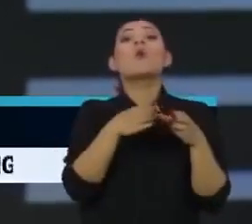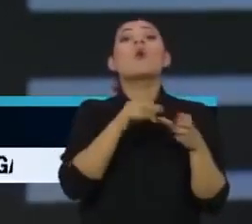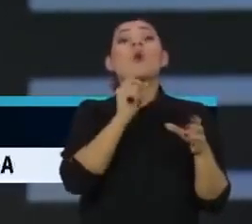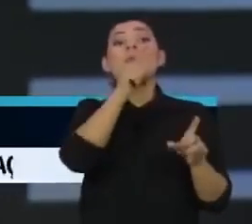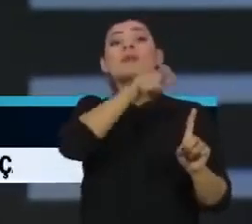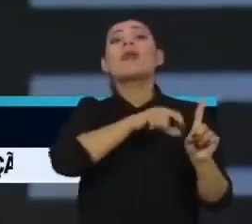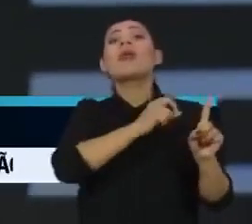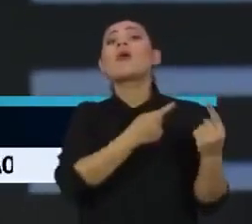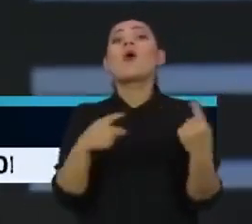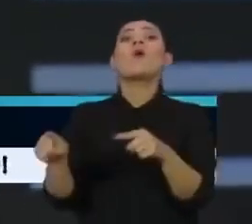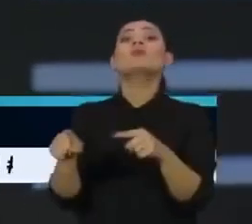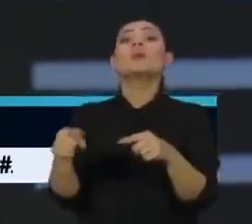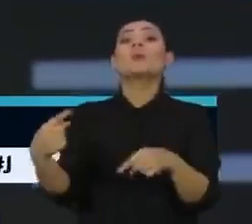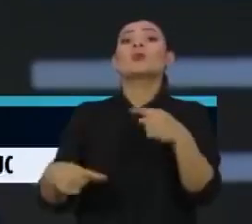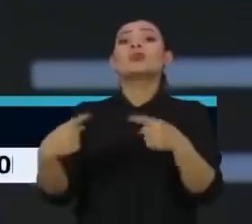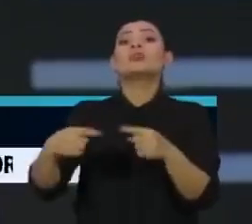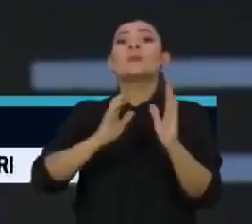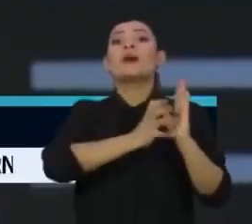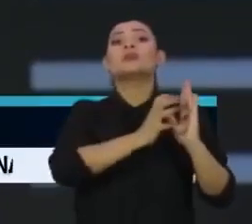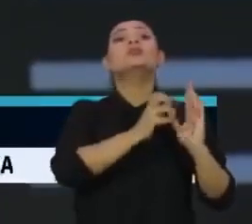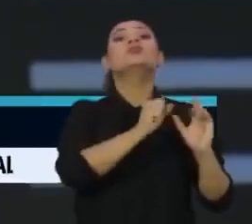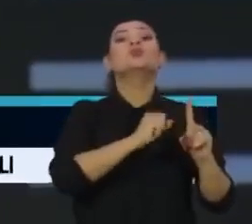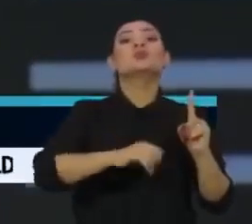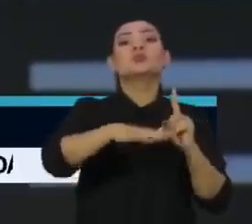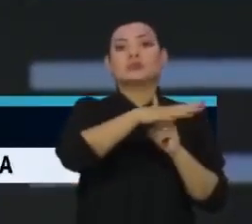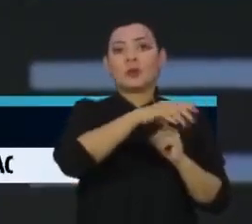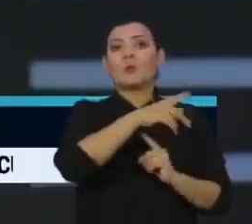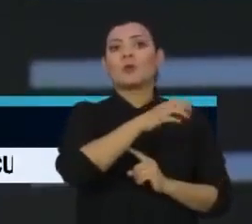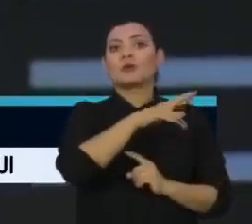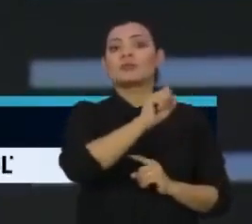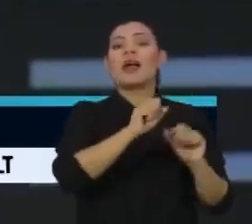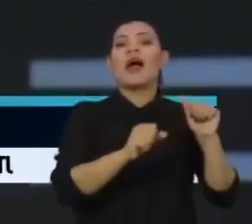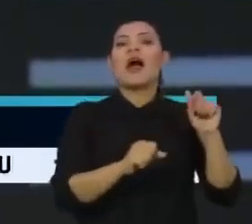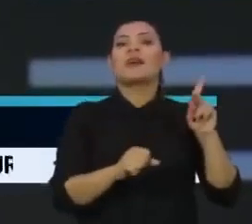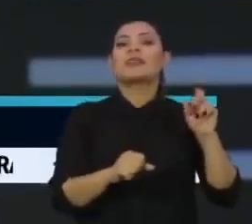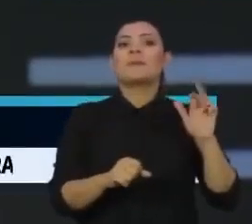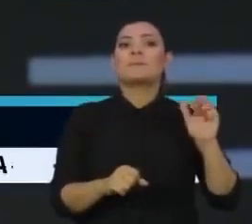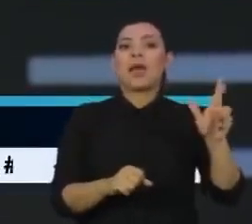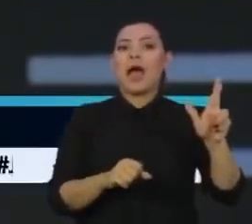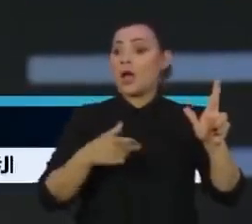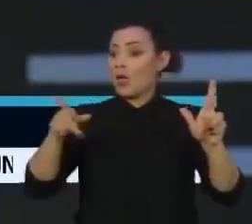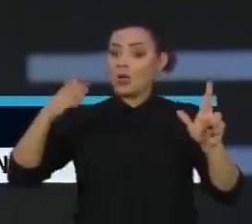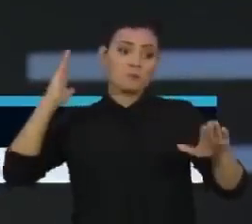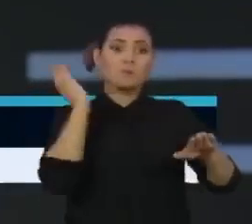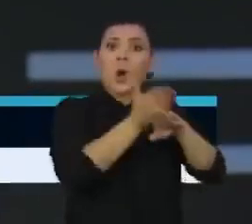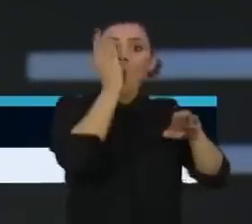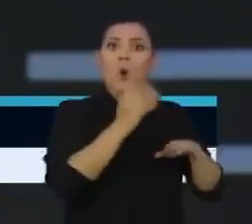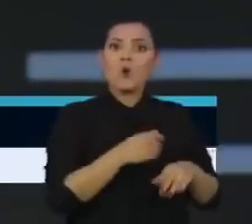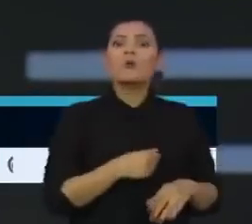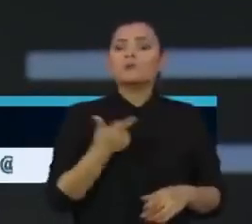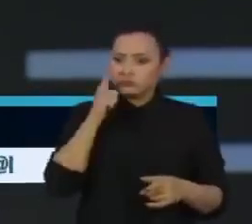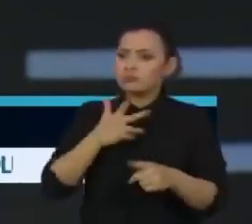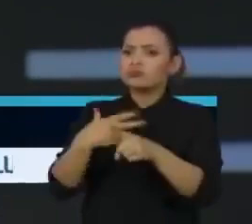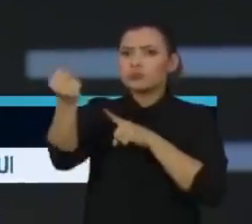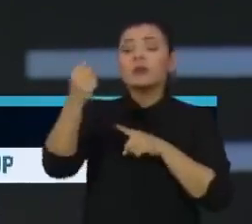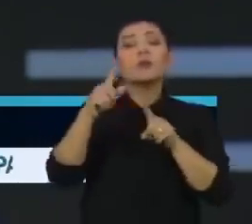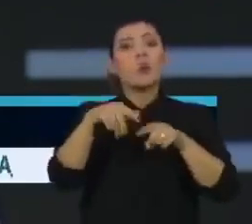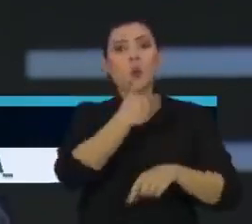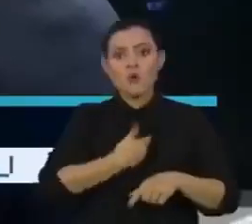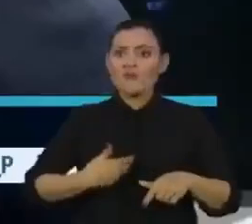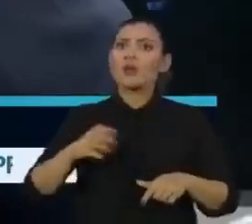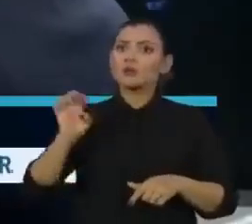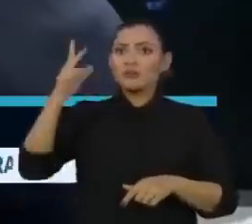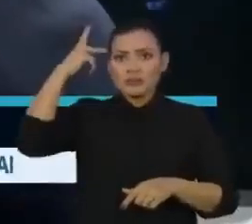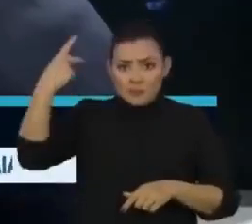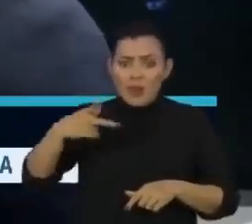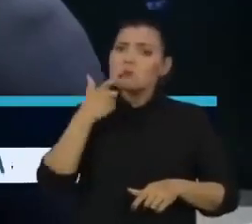política fantástica do Partido Social Progressista, o Adhemar de Barros, derrota Adhemar. Faz um excelente governo do Estado e